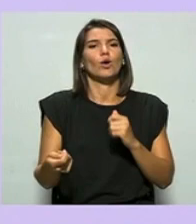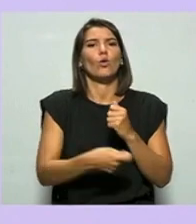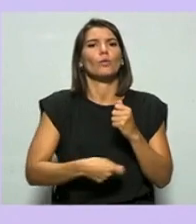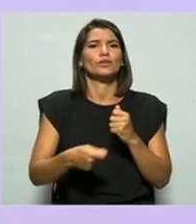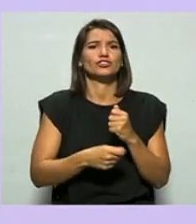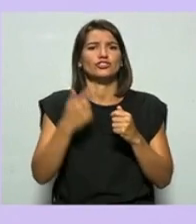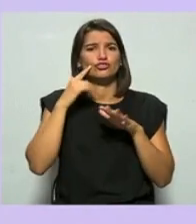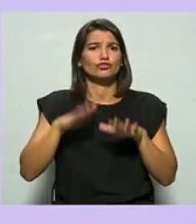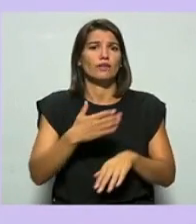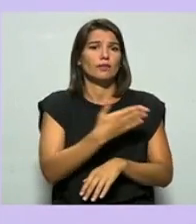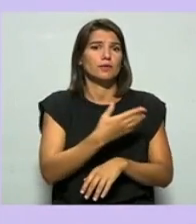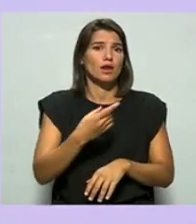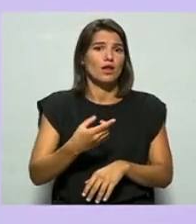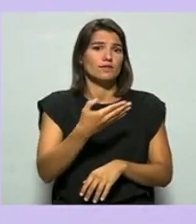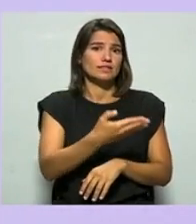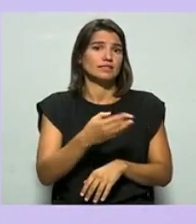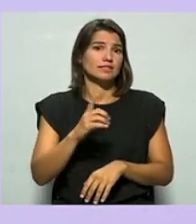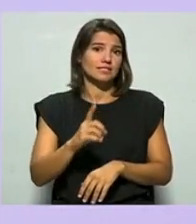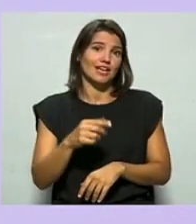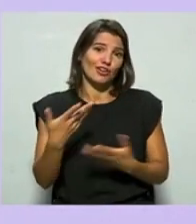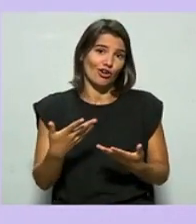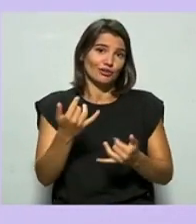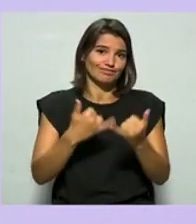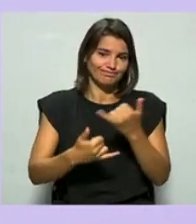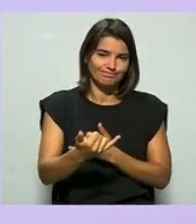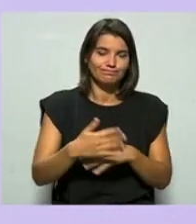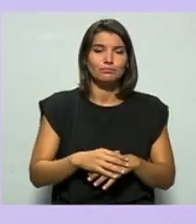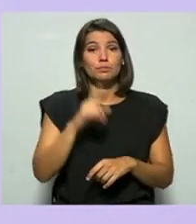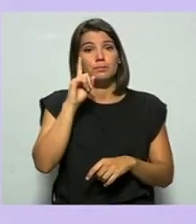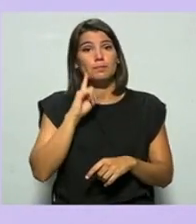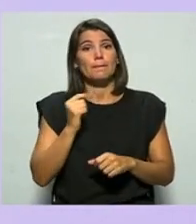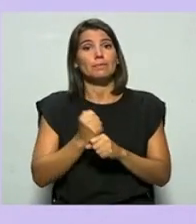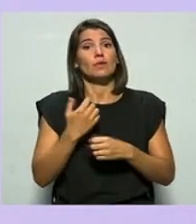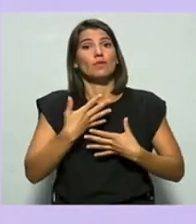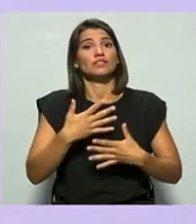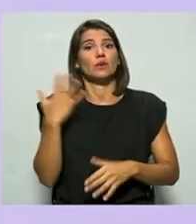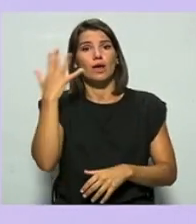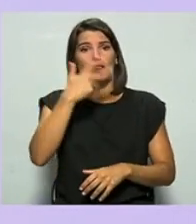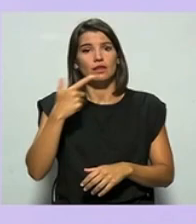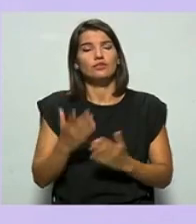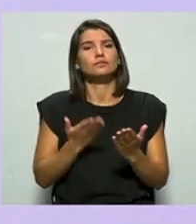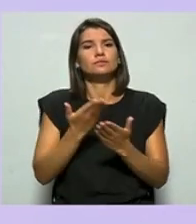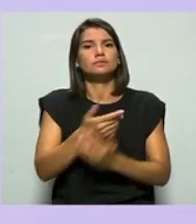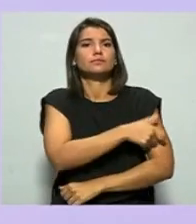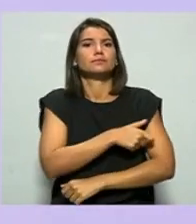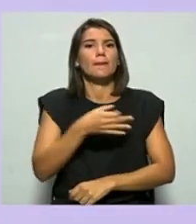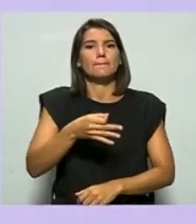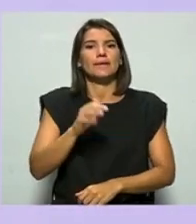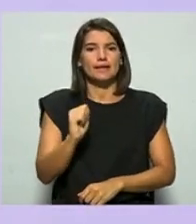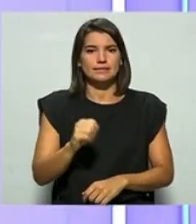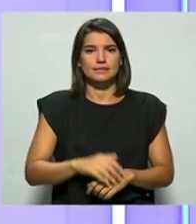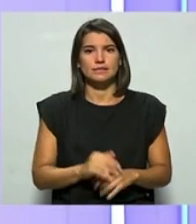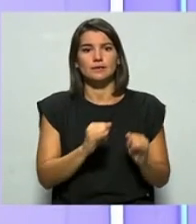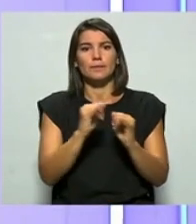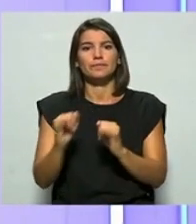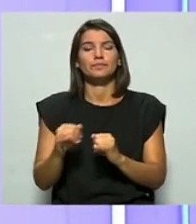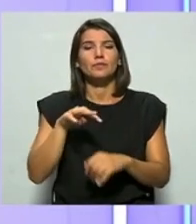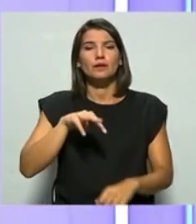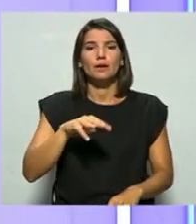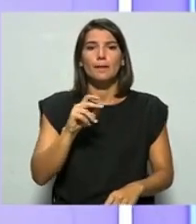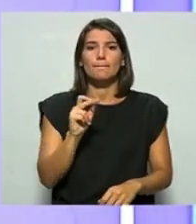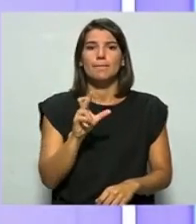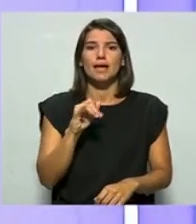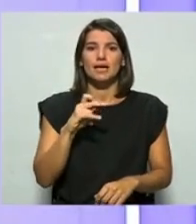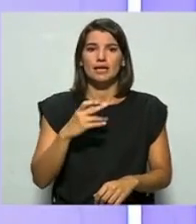desde 1976 atriz de profissão recandidata-se pelo partido socialista Maria das Dores